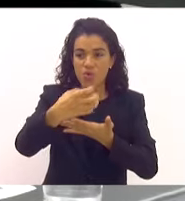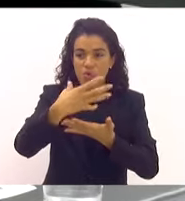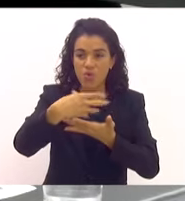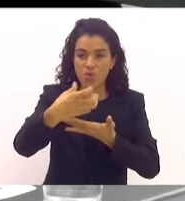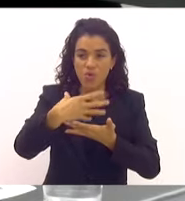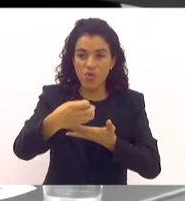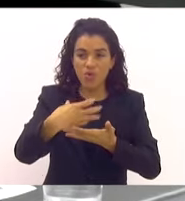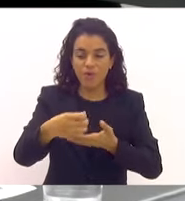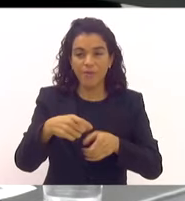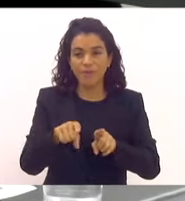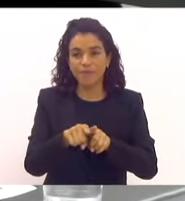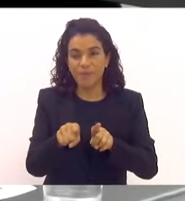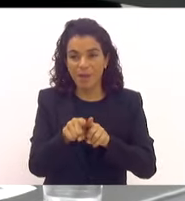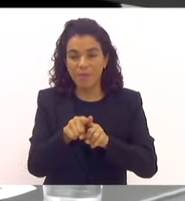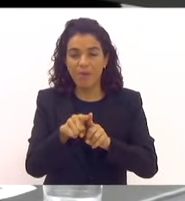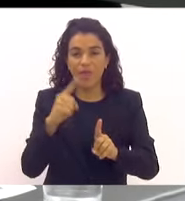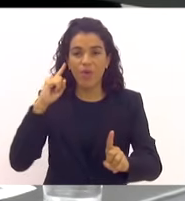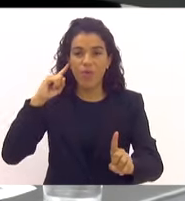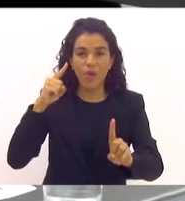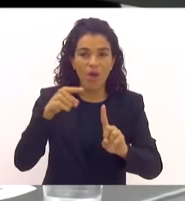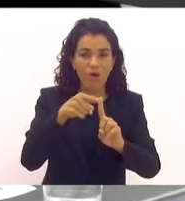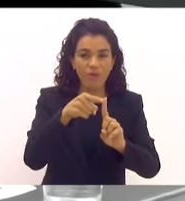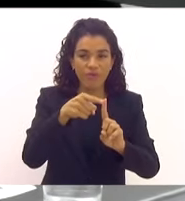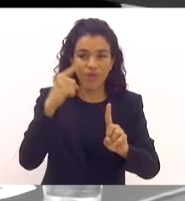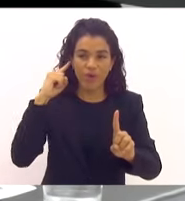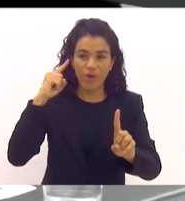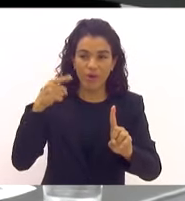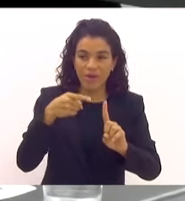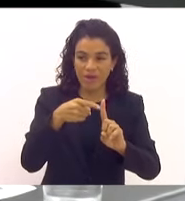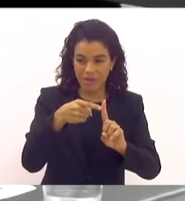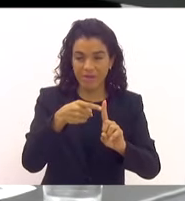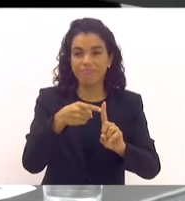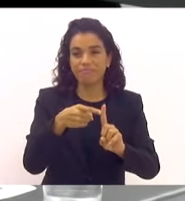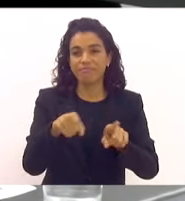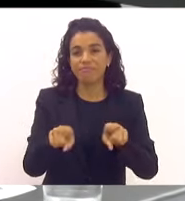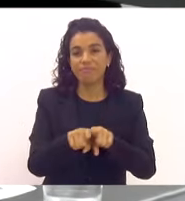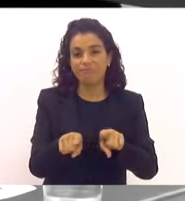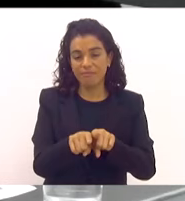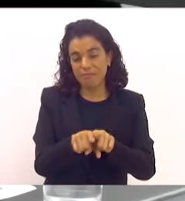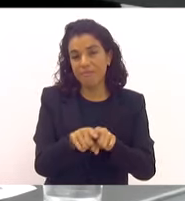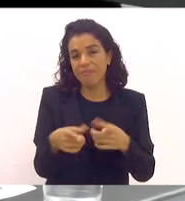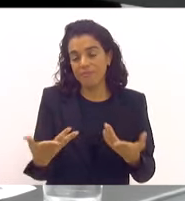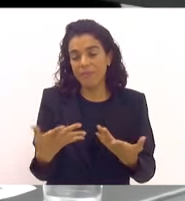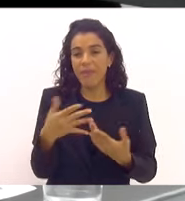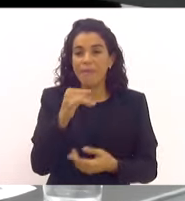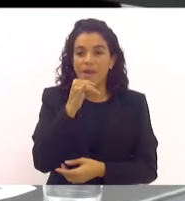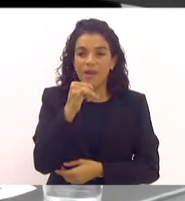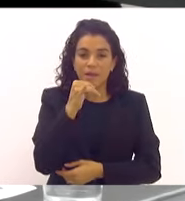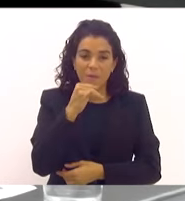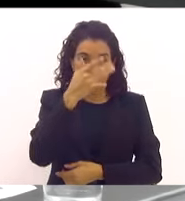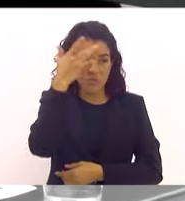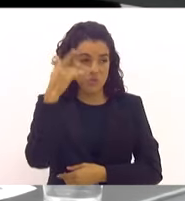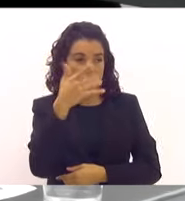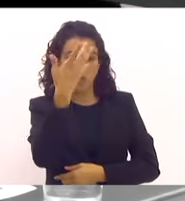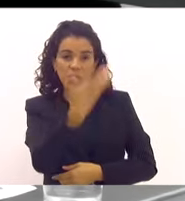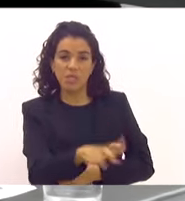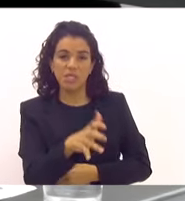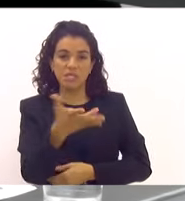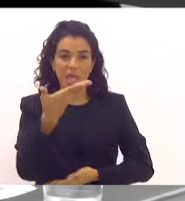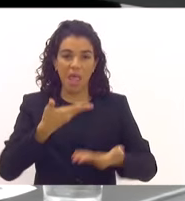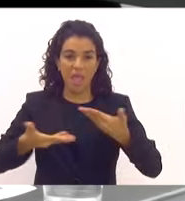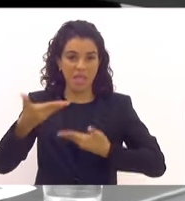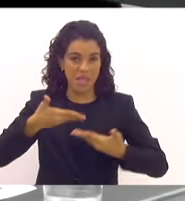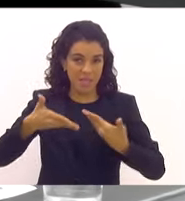depois uma ouvidoria para o caso, teria ali, de alguma forma, como a pessoa registrar que o servidor se recusou,